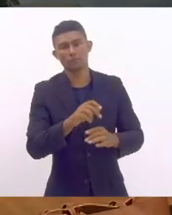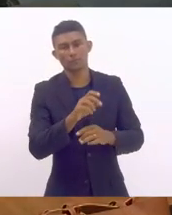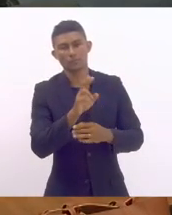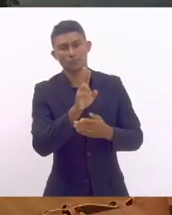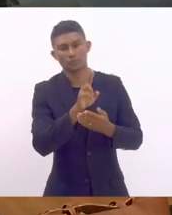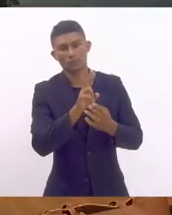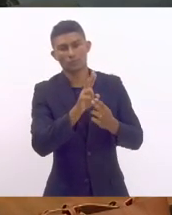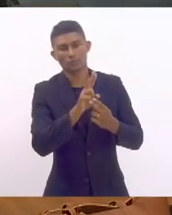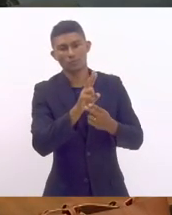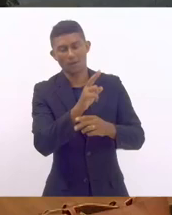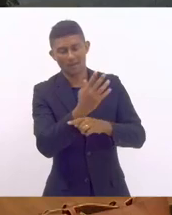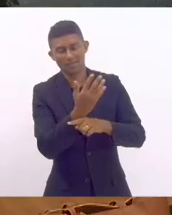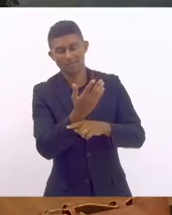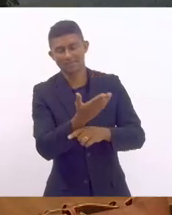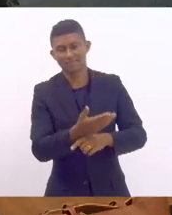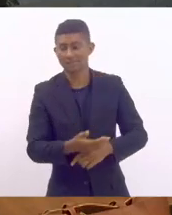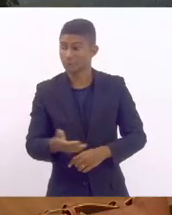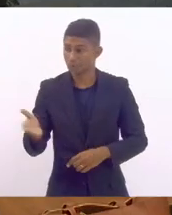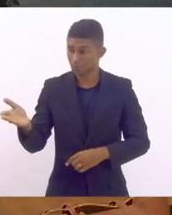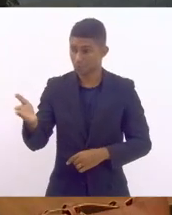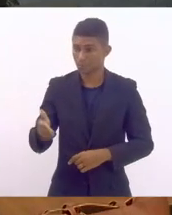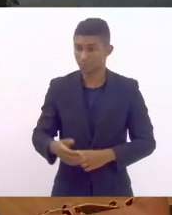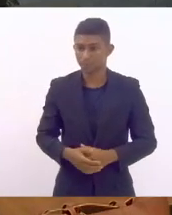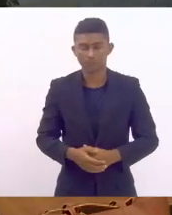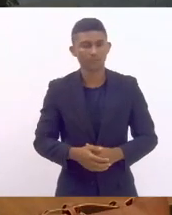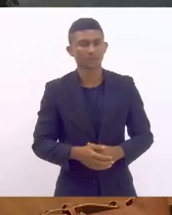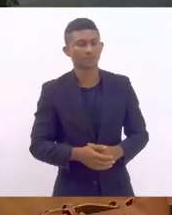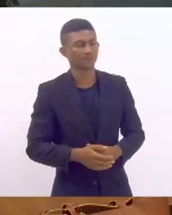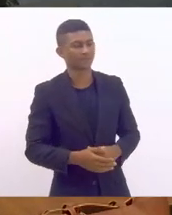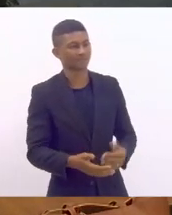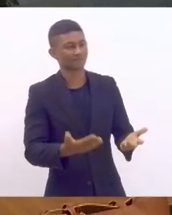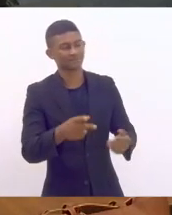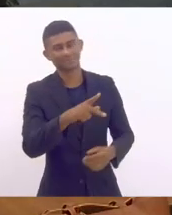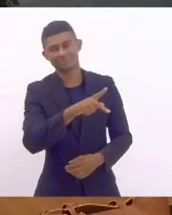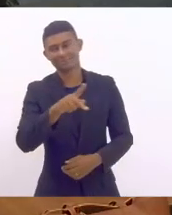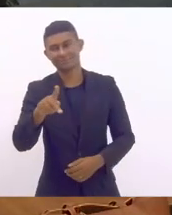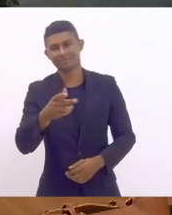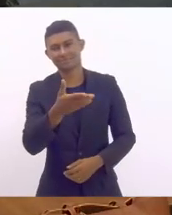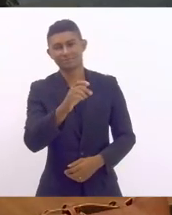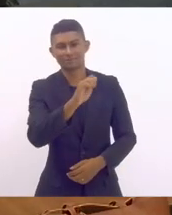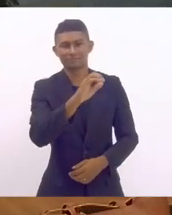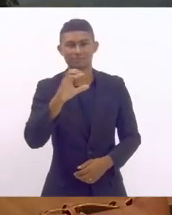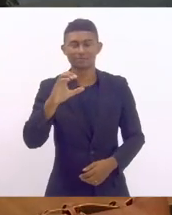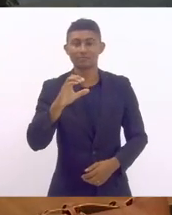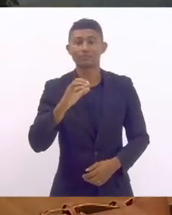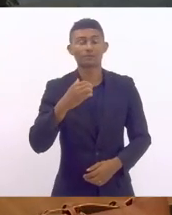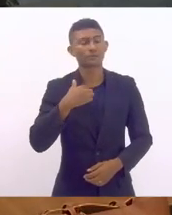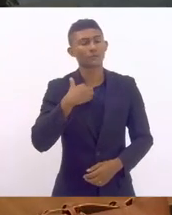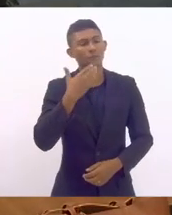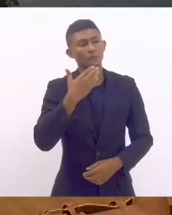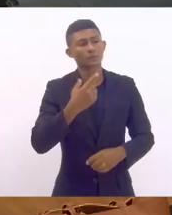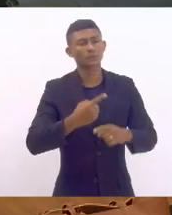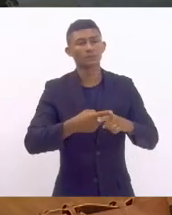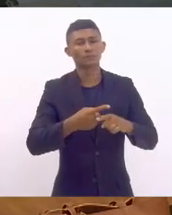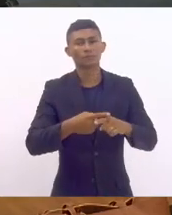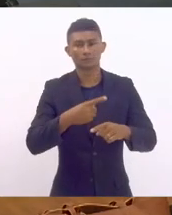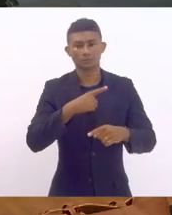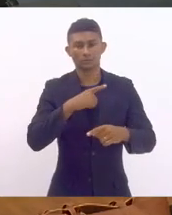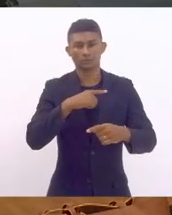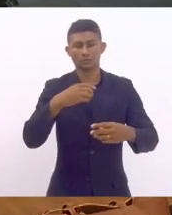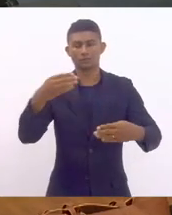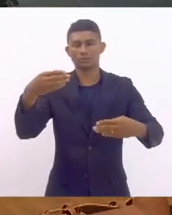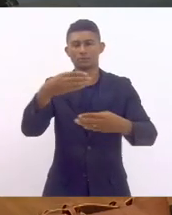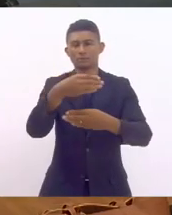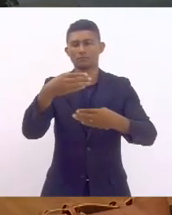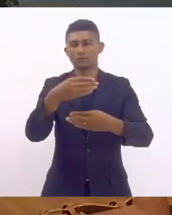Olá prezado Presidente Siciliano eu vou pedir porque tem uma apresentação a Fernanda está